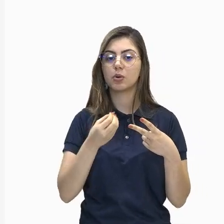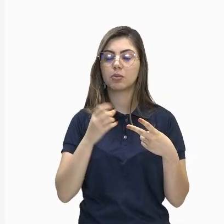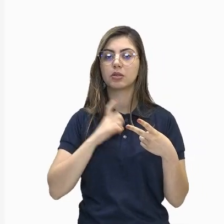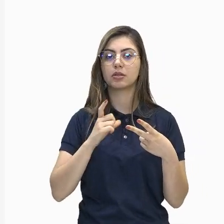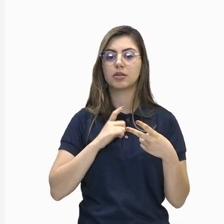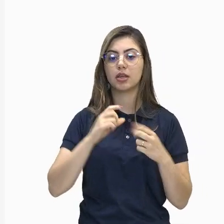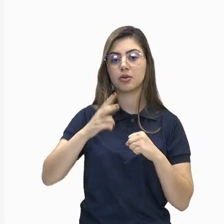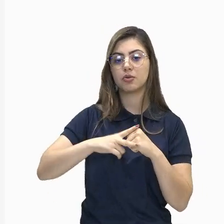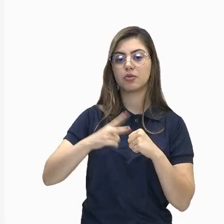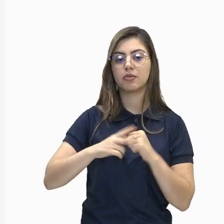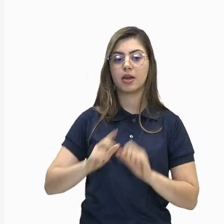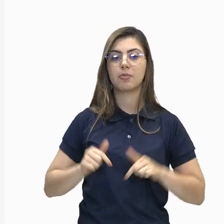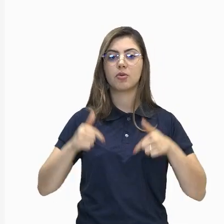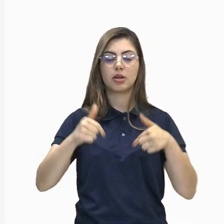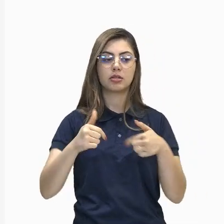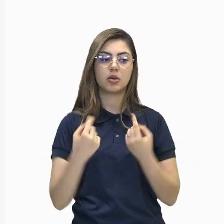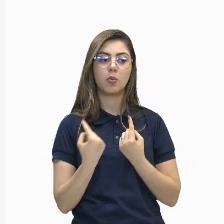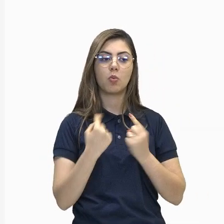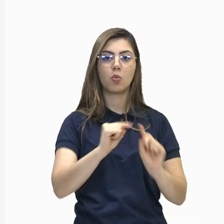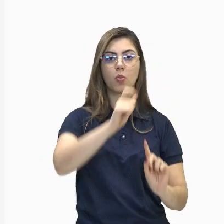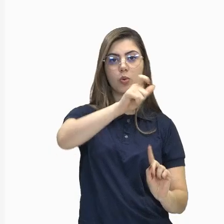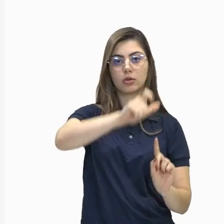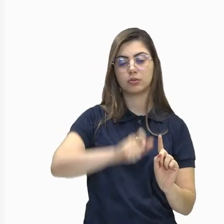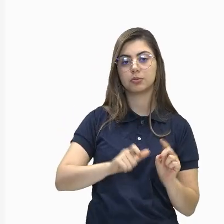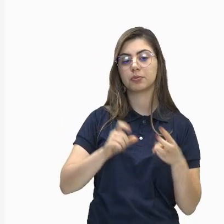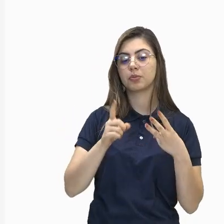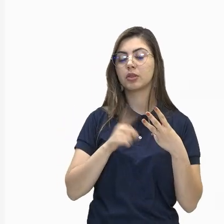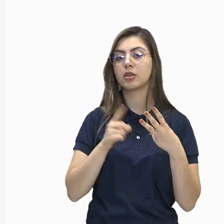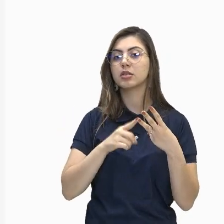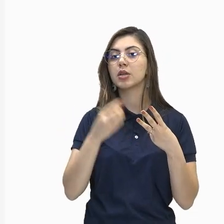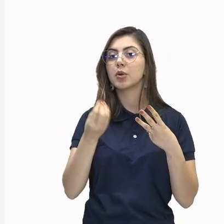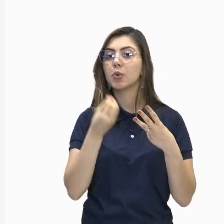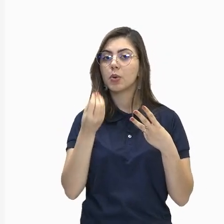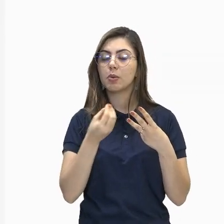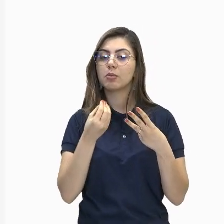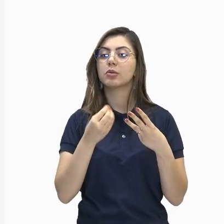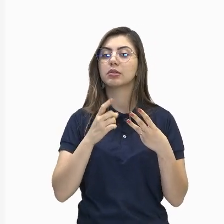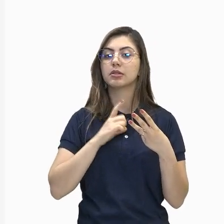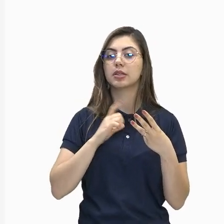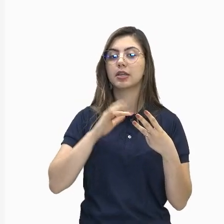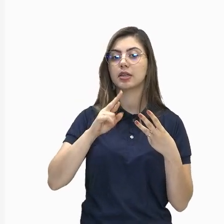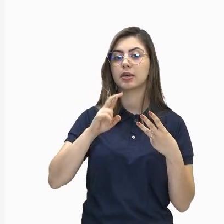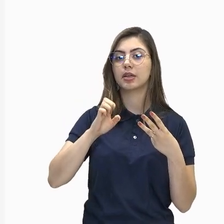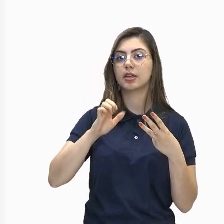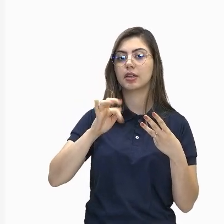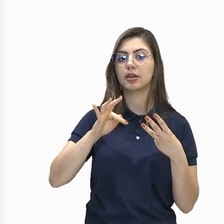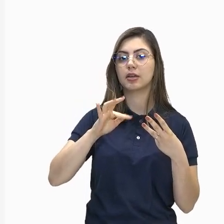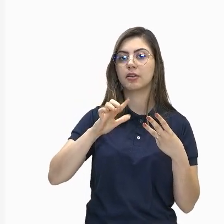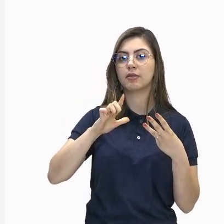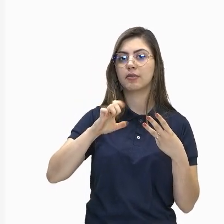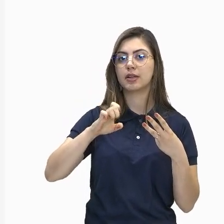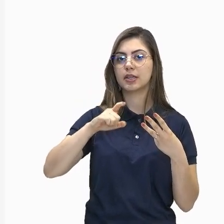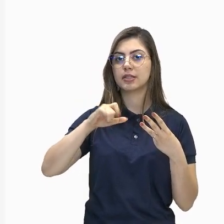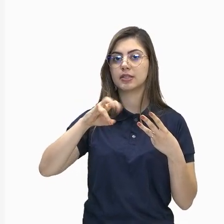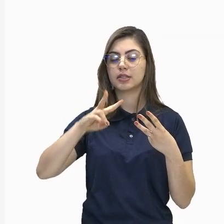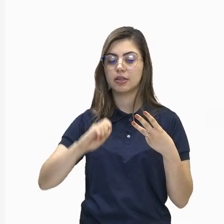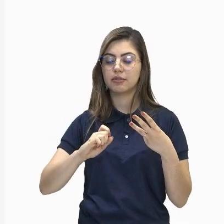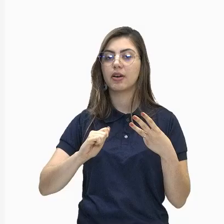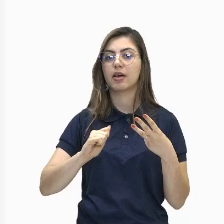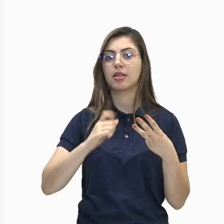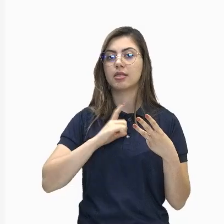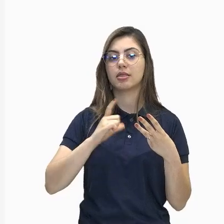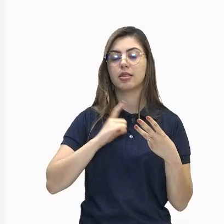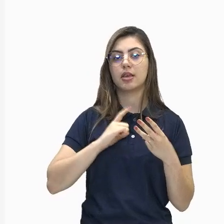E voz reflexiva, o sujeito realiza, certo? Pratica e sofre a ação verbal.